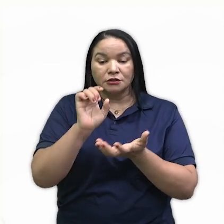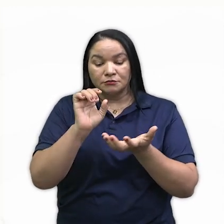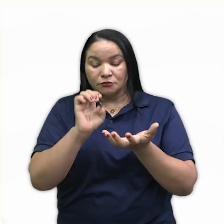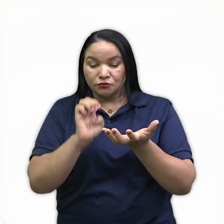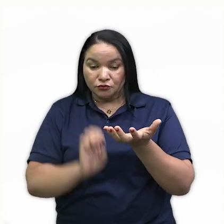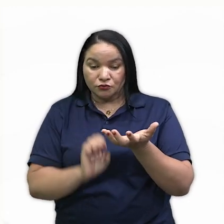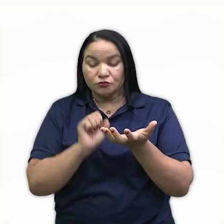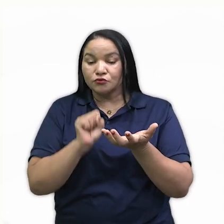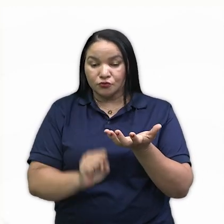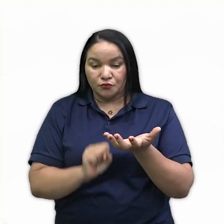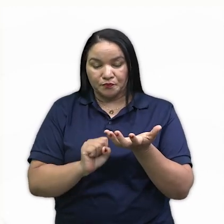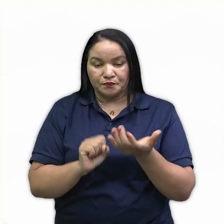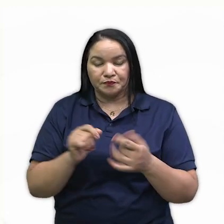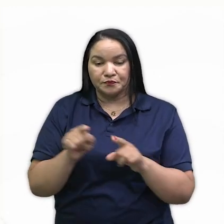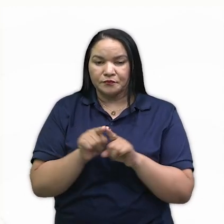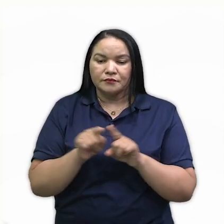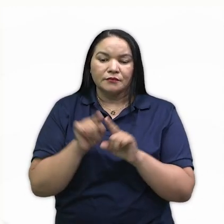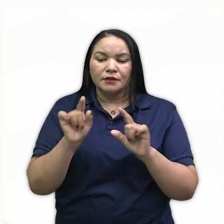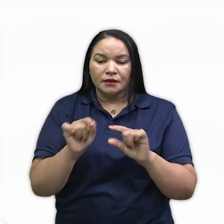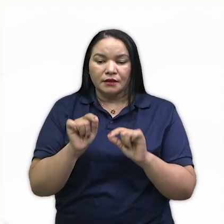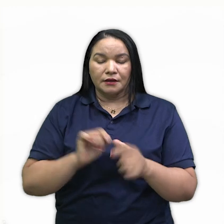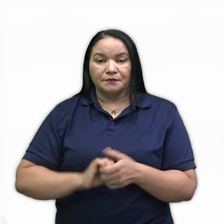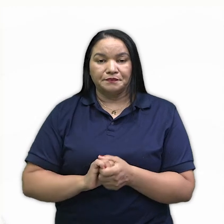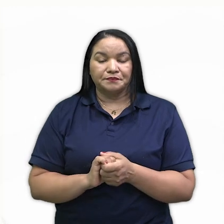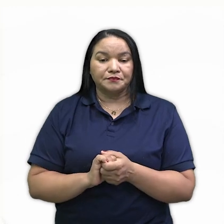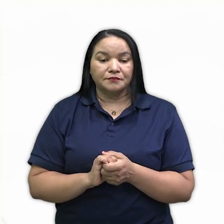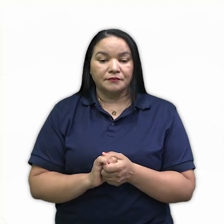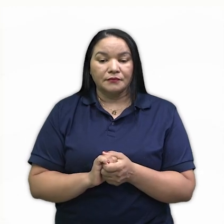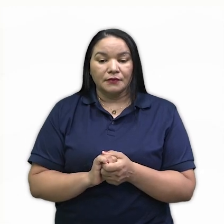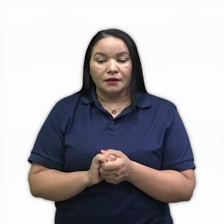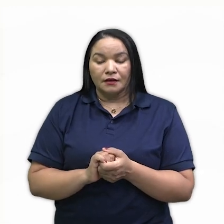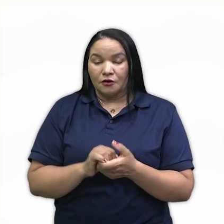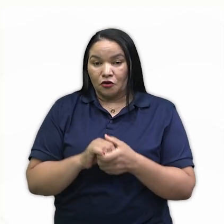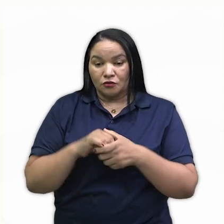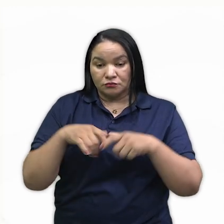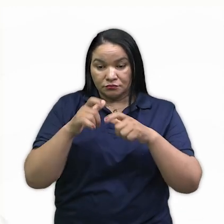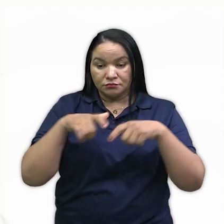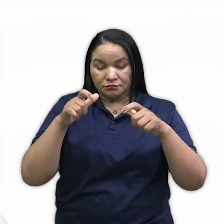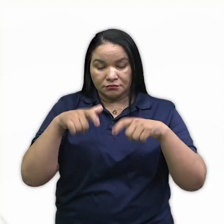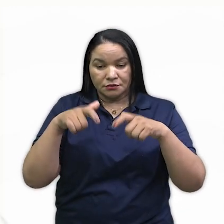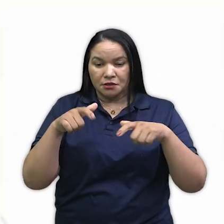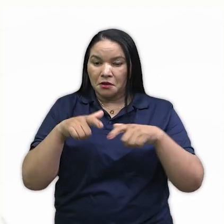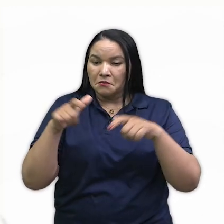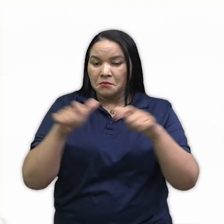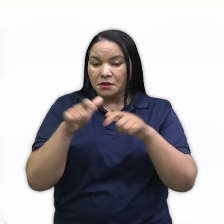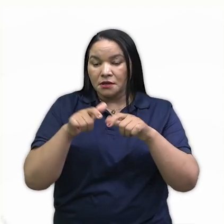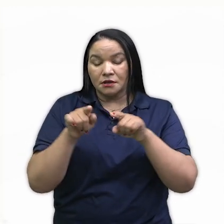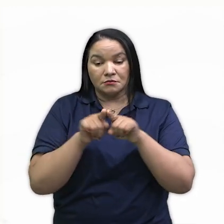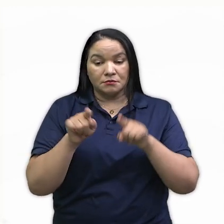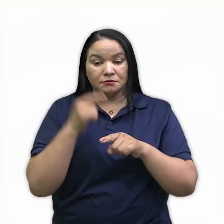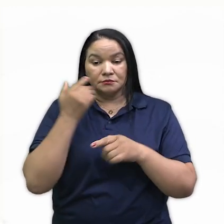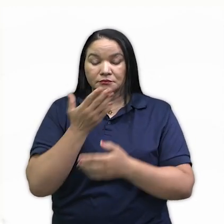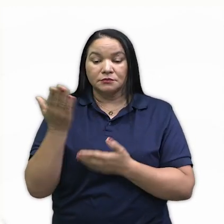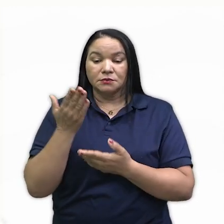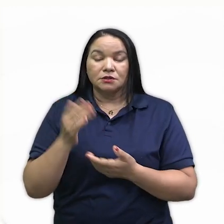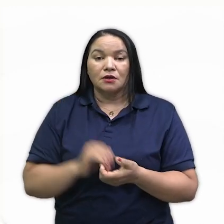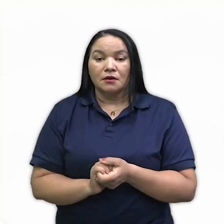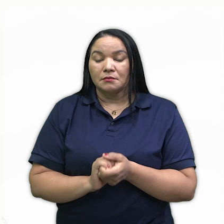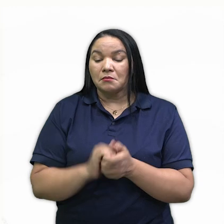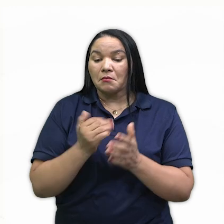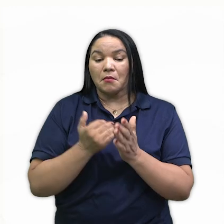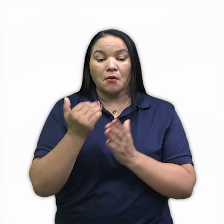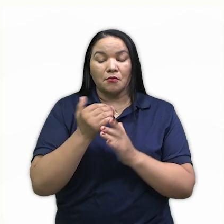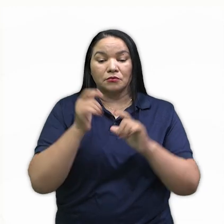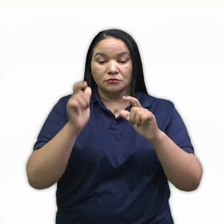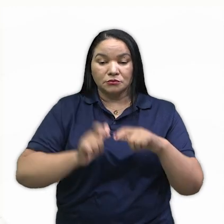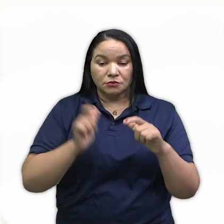percentual de terras no hemisfério norte é bem pequeno, salvo engano, em torno ali de 7%. Tá? A maior parte do nosso